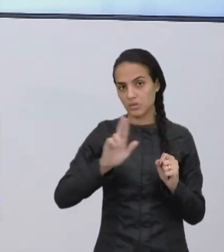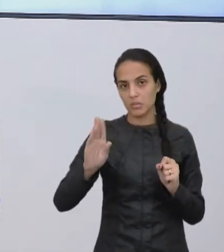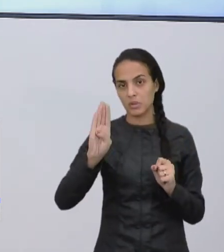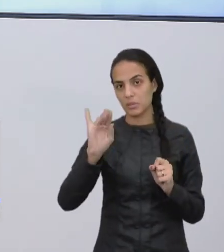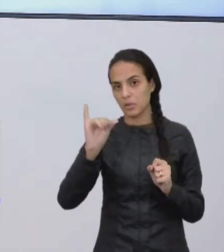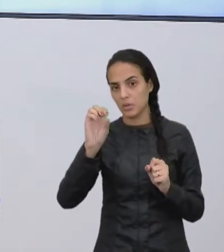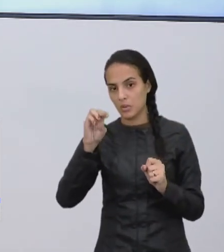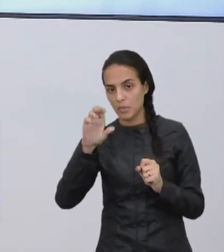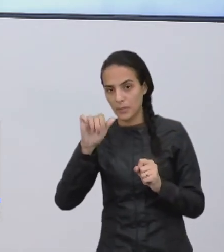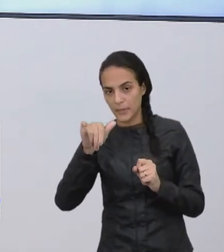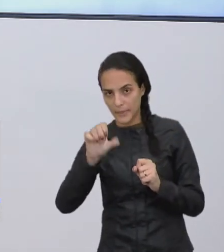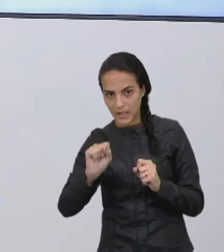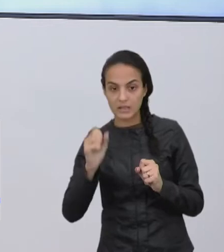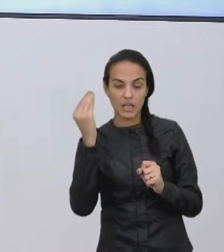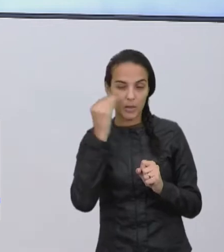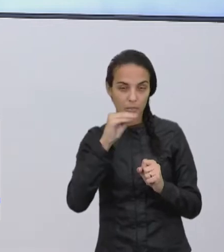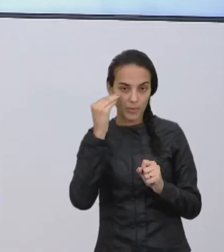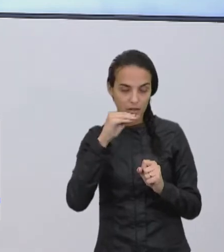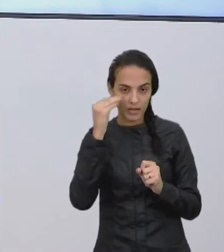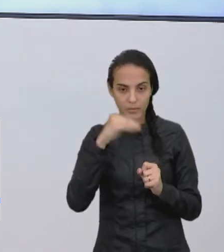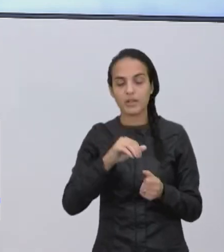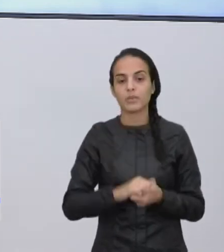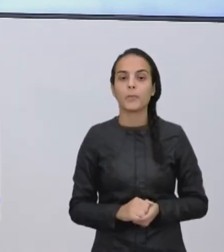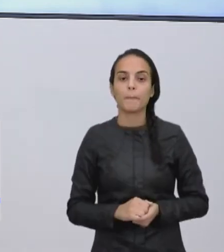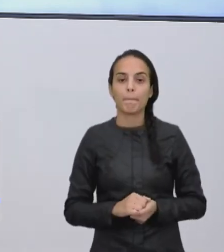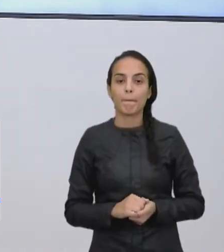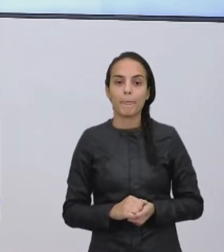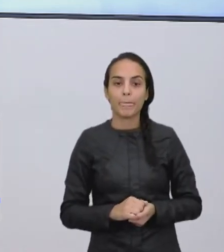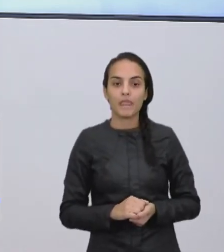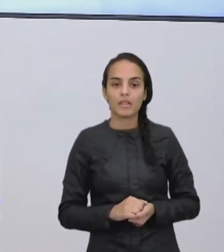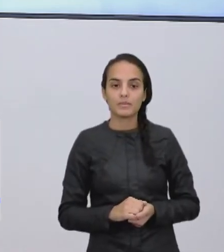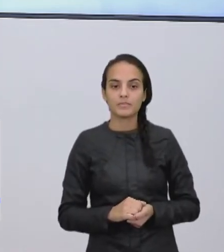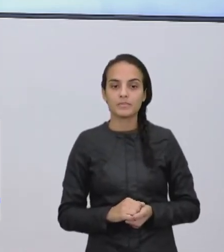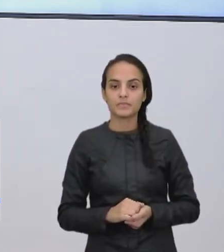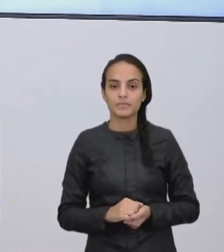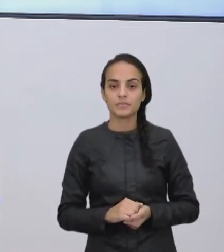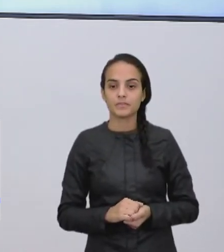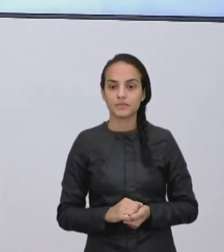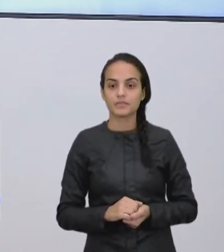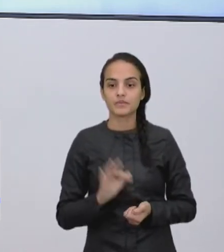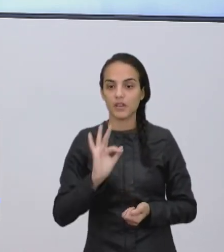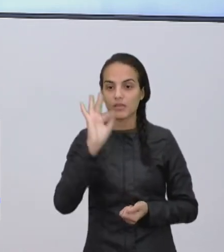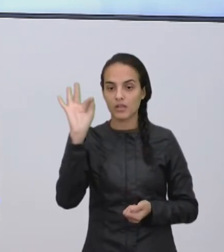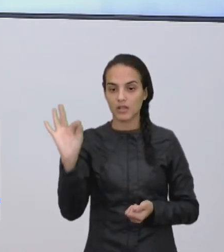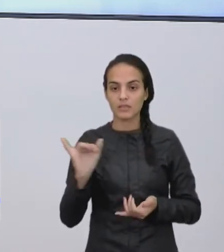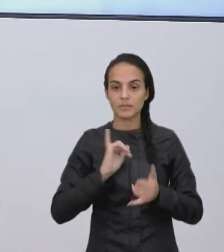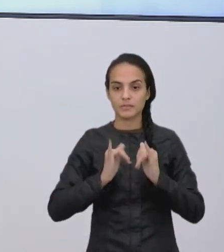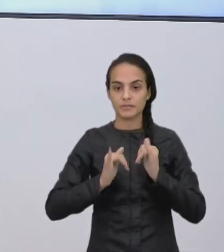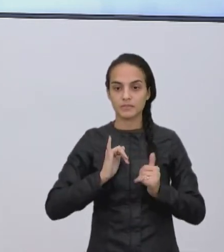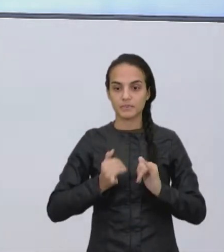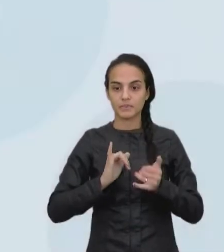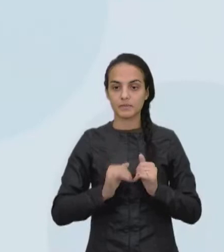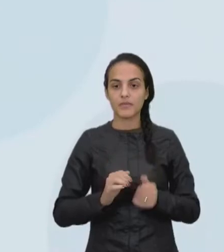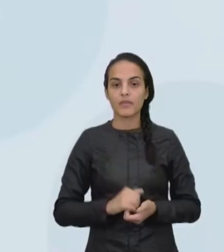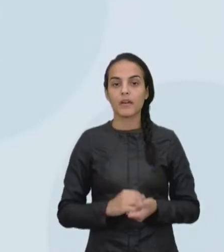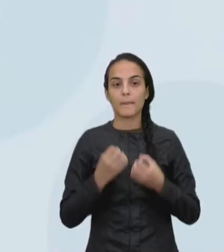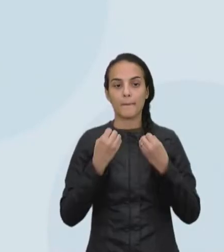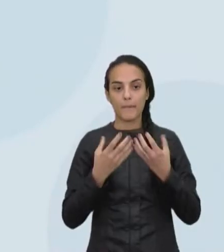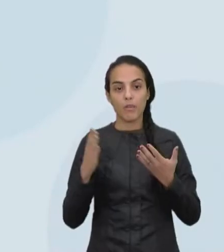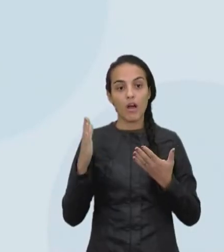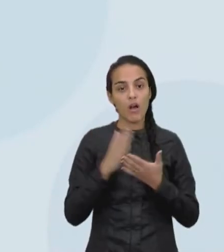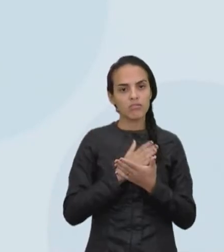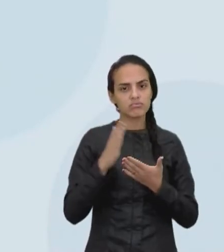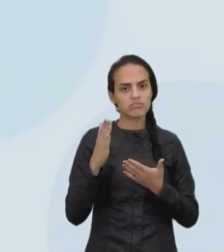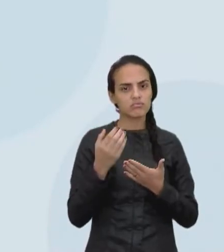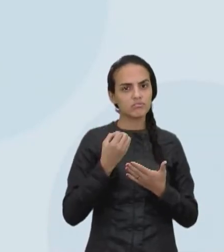e aproveitamento na produção de combustíveis e futuramente eletricidade. Bom, algumas